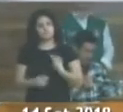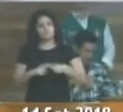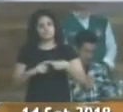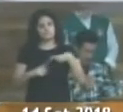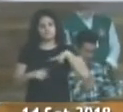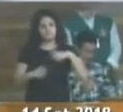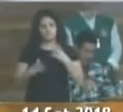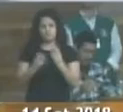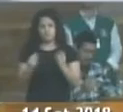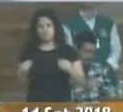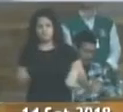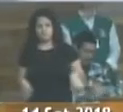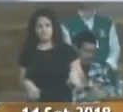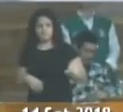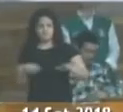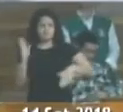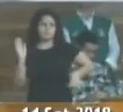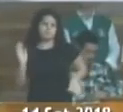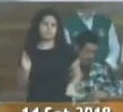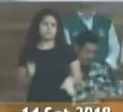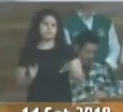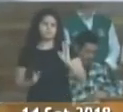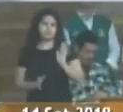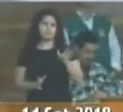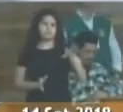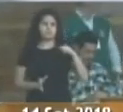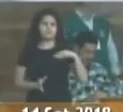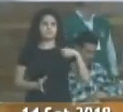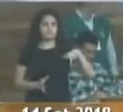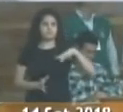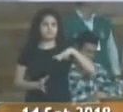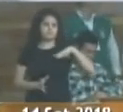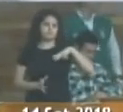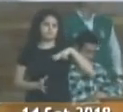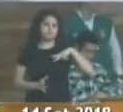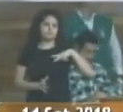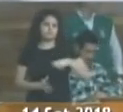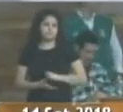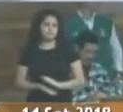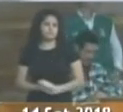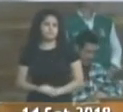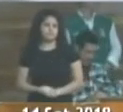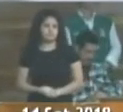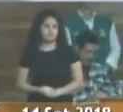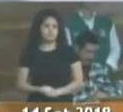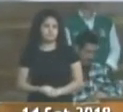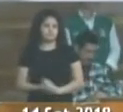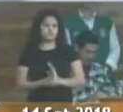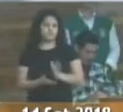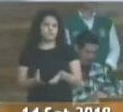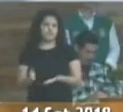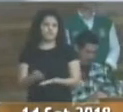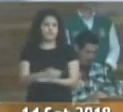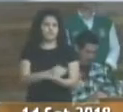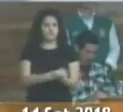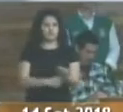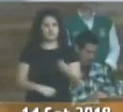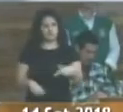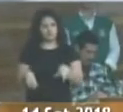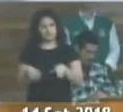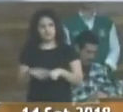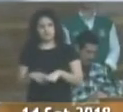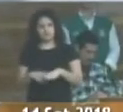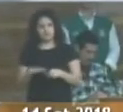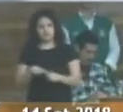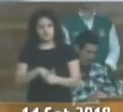praias privatizadas já, né, que já foram que tomaram né, os territórios dos caiçaras originais. Então,